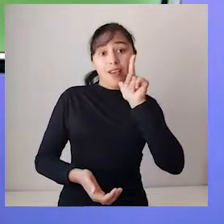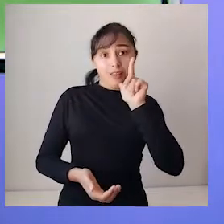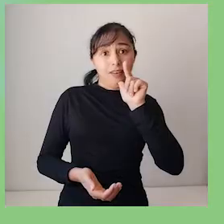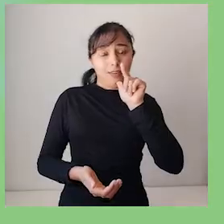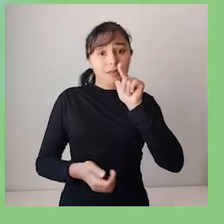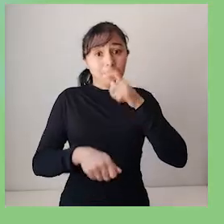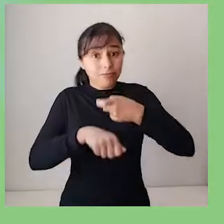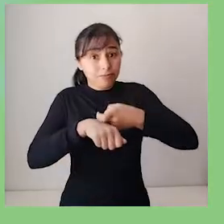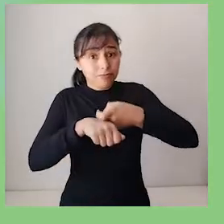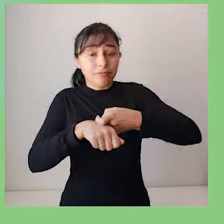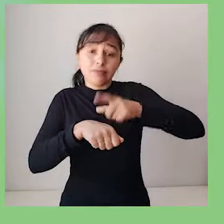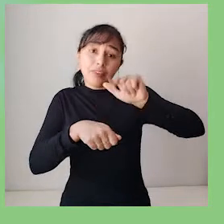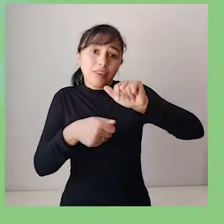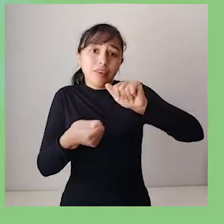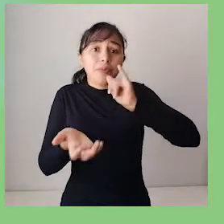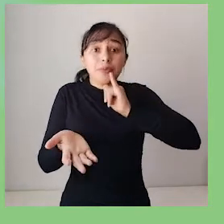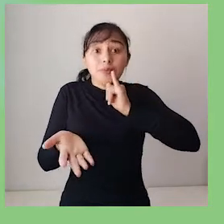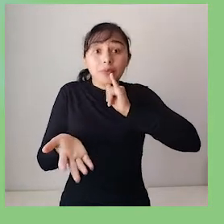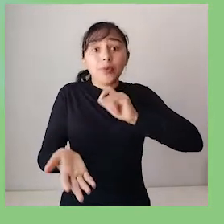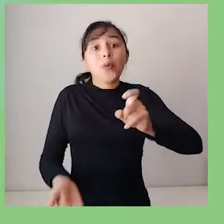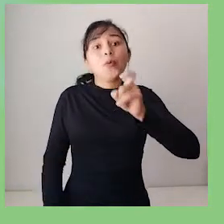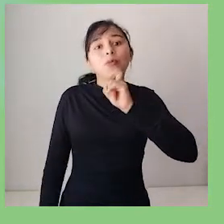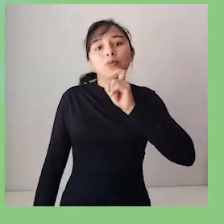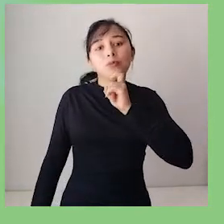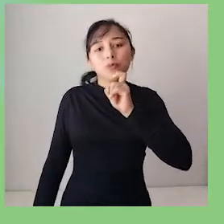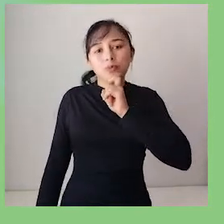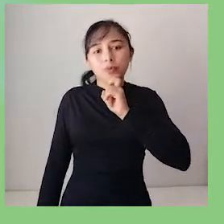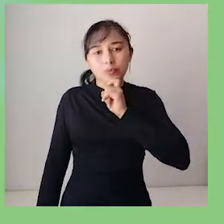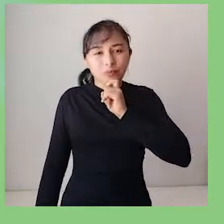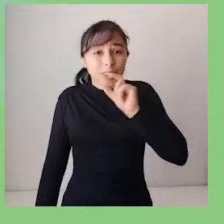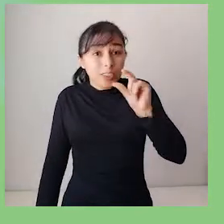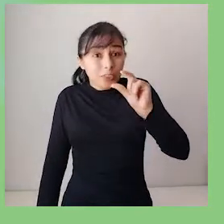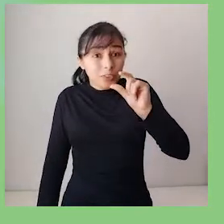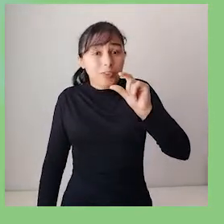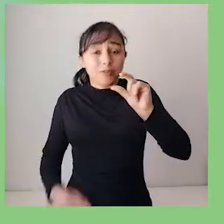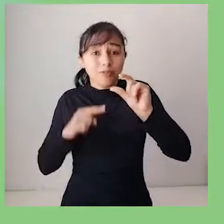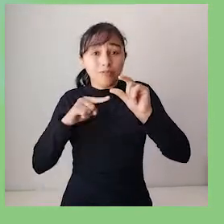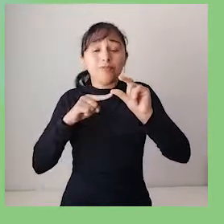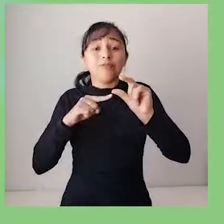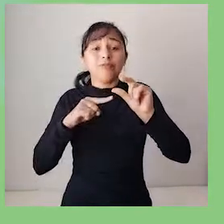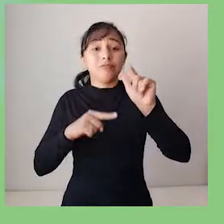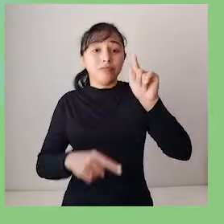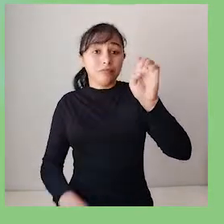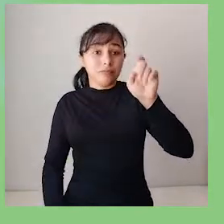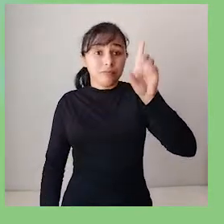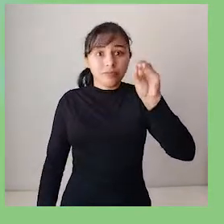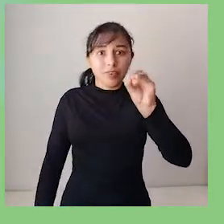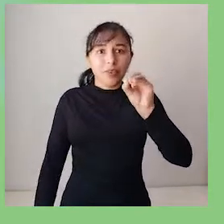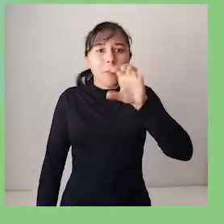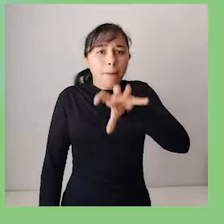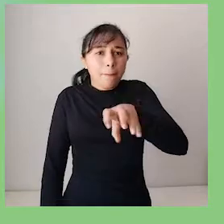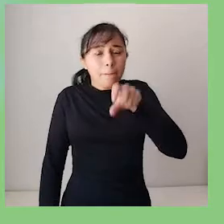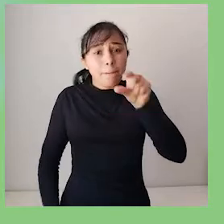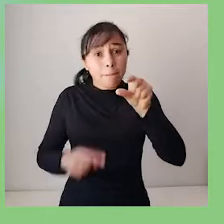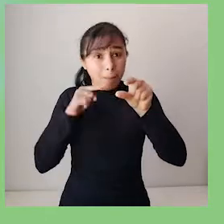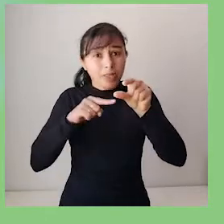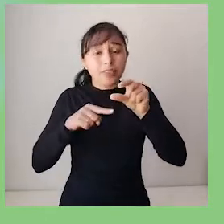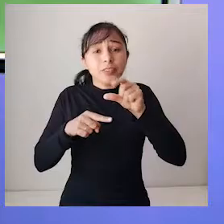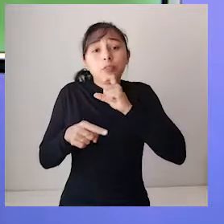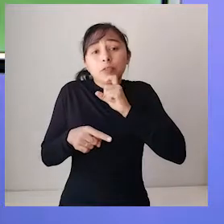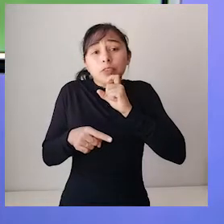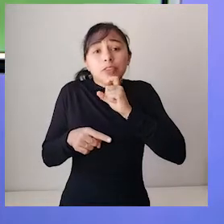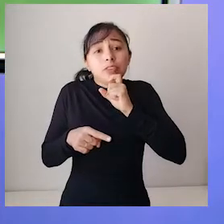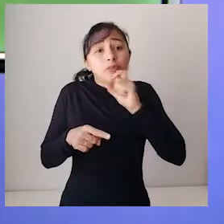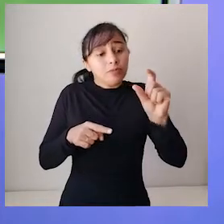no estado sólido é o que nós chamamos de gelo. Nós podemos, por exemplo, pegar um cubo